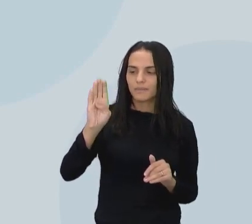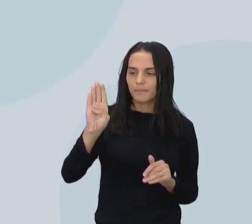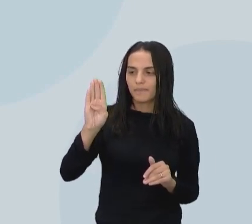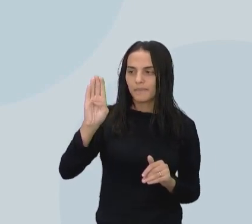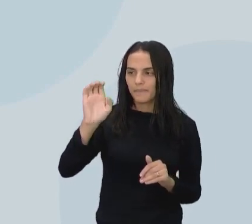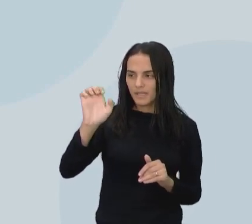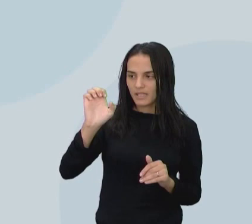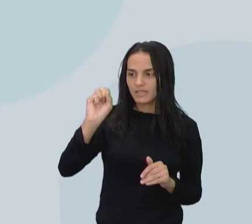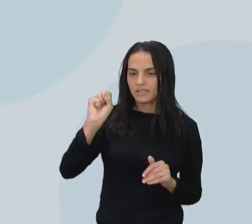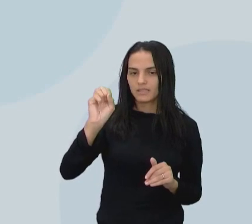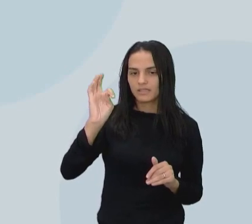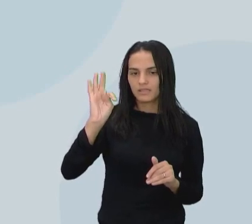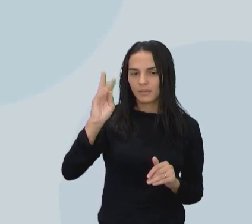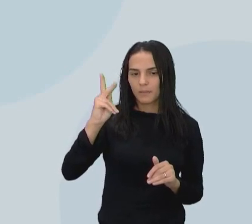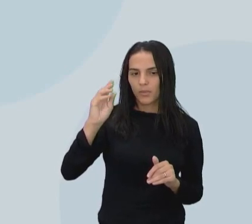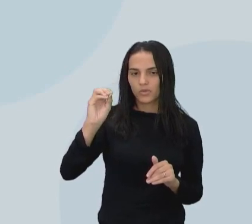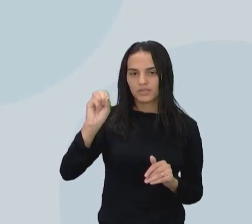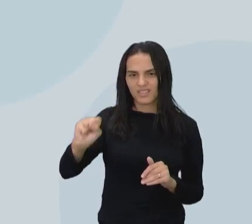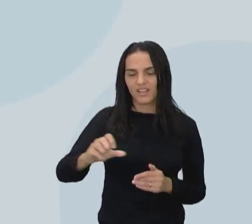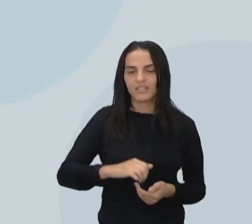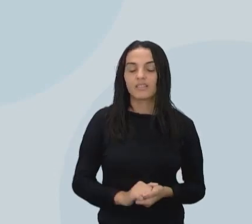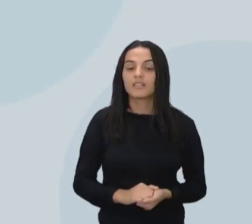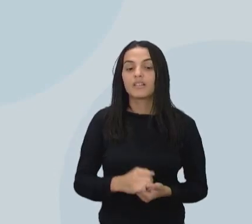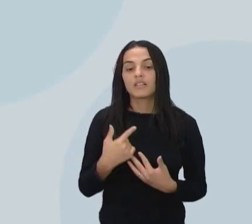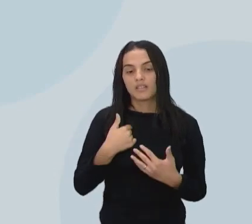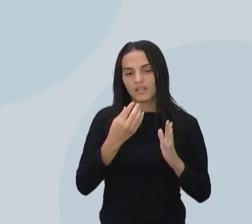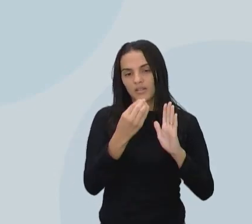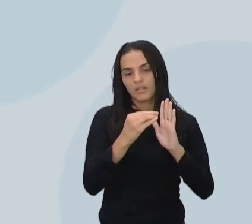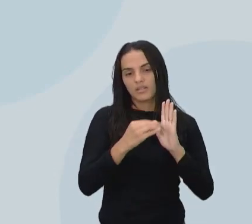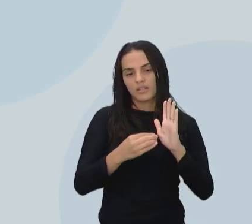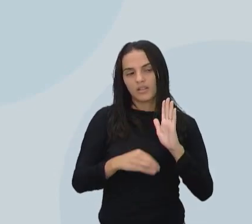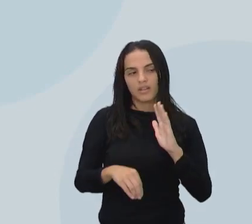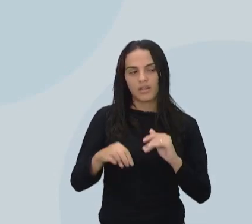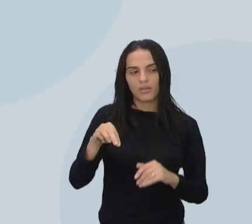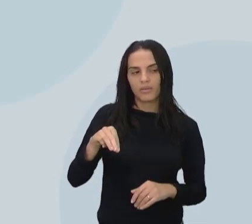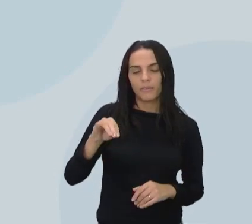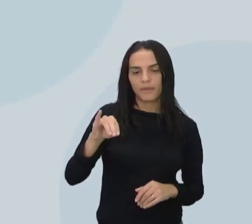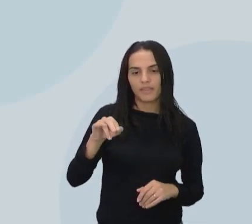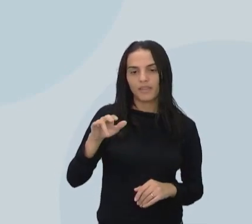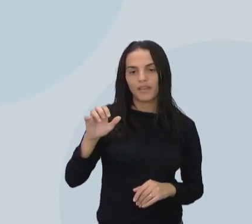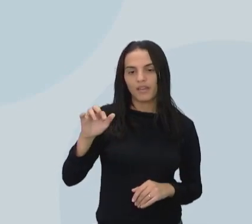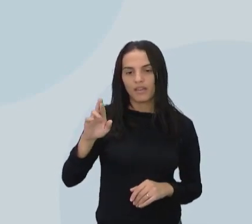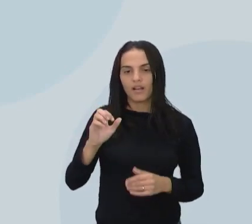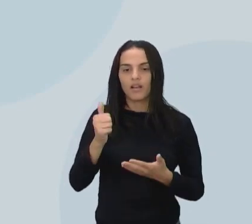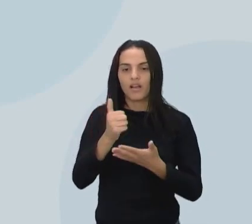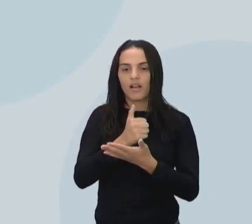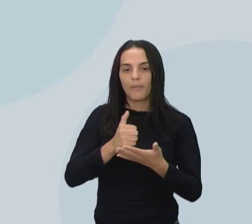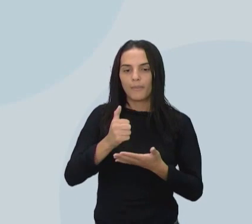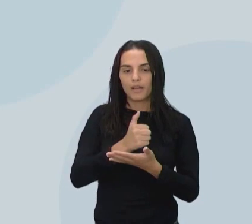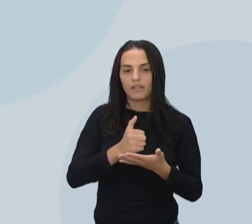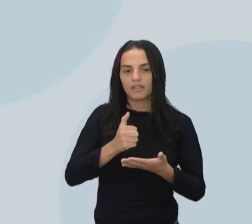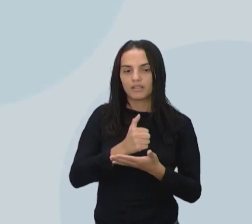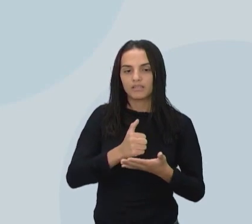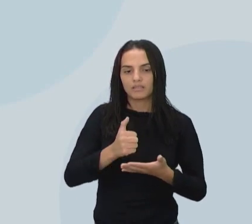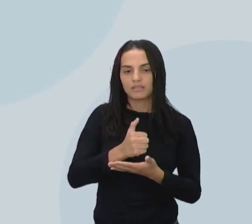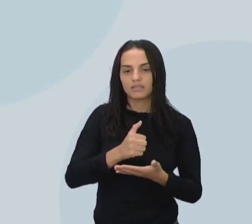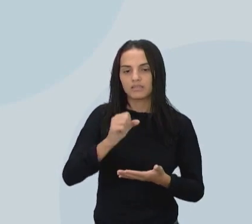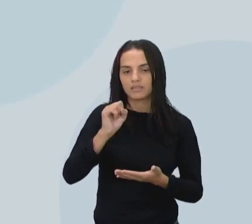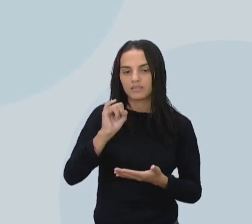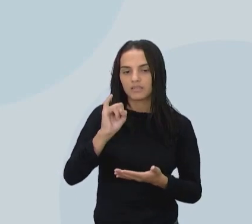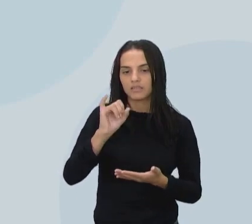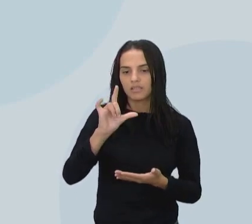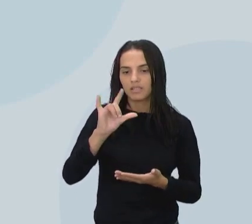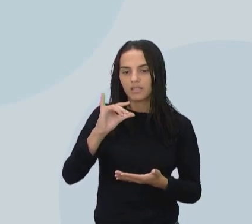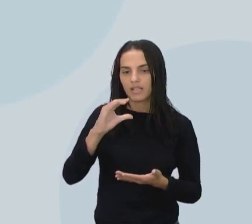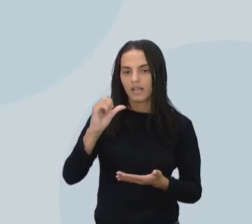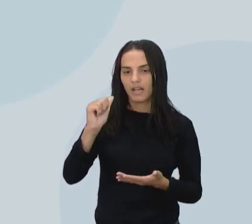Então, ele é aí, ó, conforme a gente está colocando aí para vocês, ele é um mineral à base de silicatos. Silicato é material